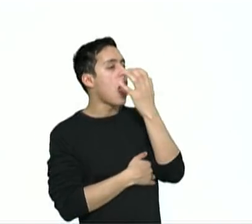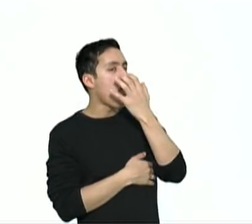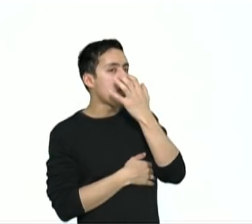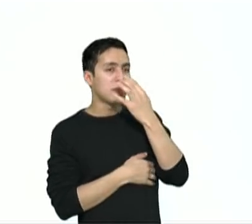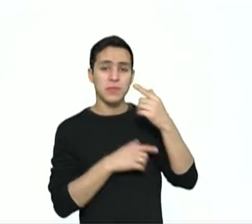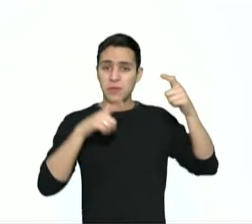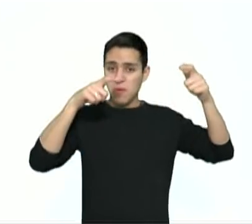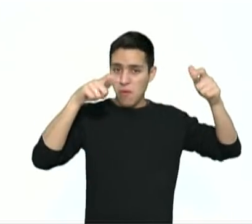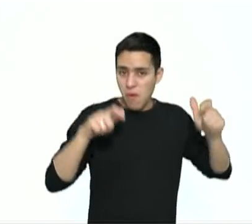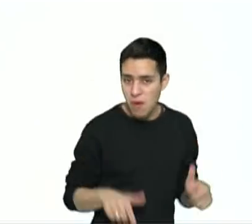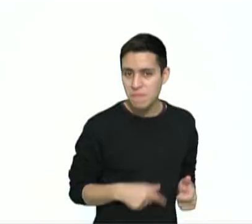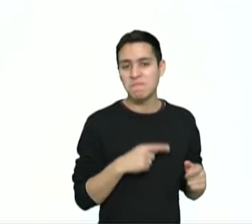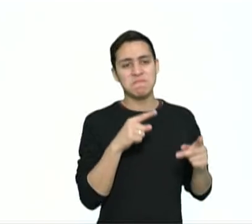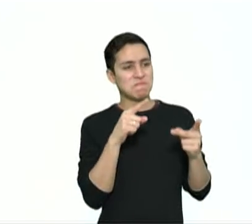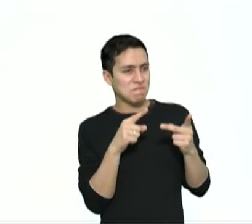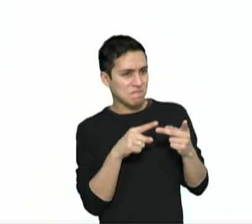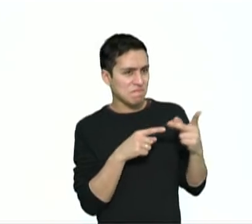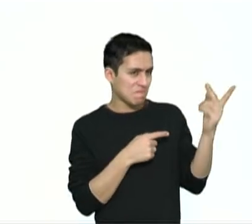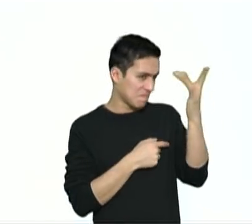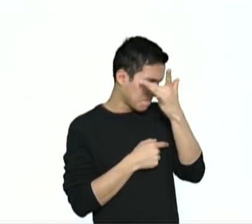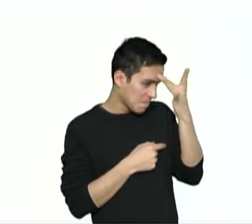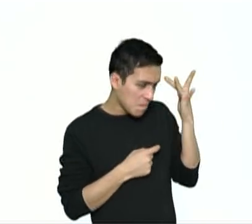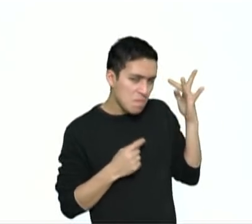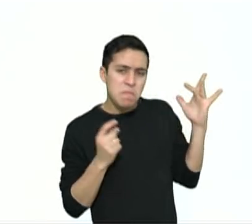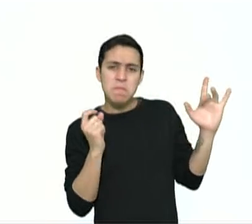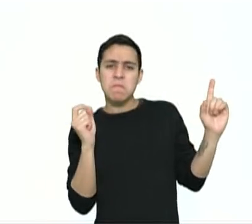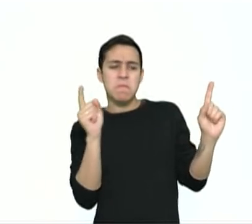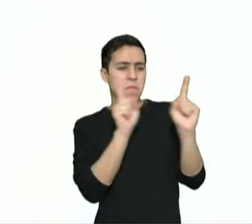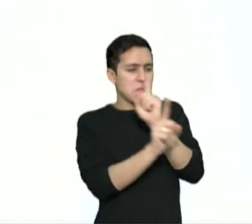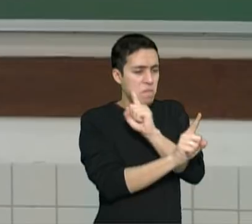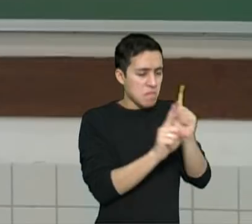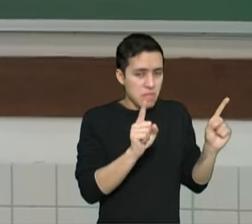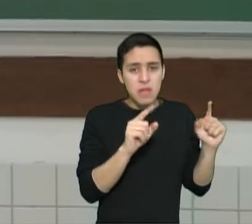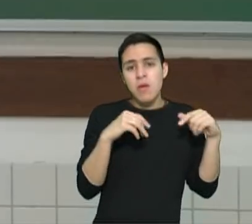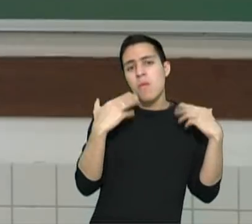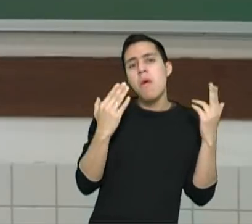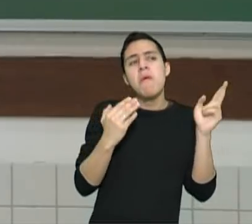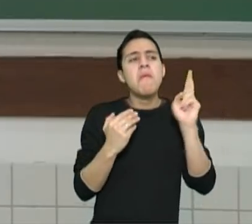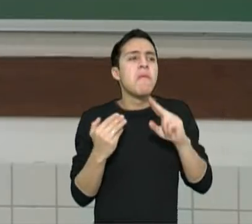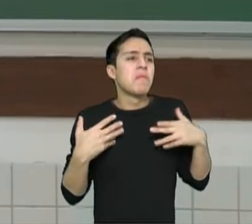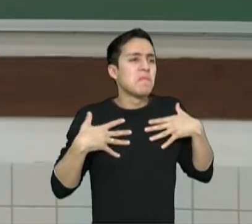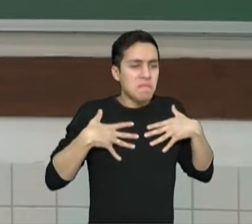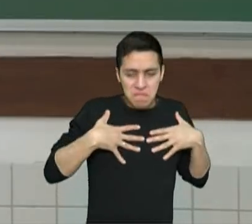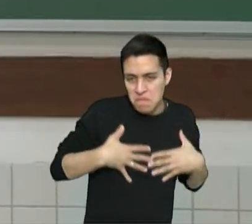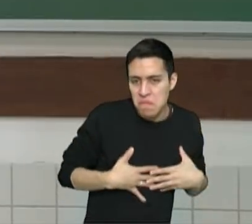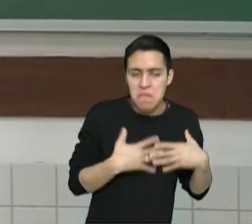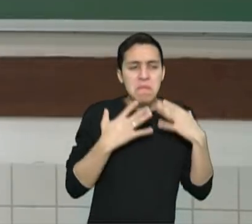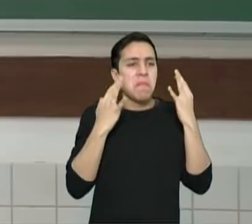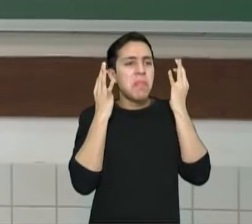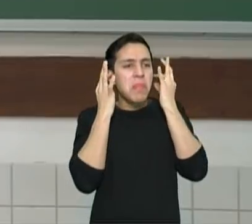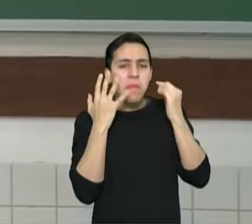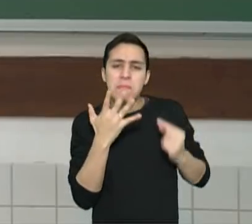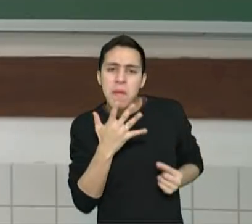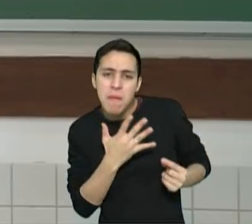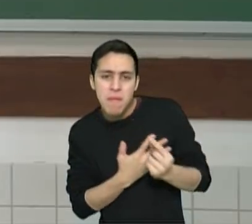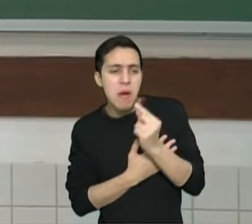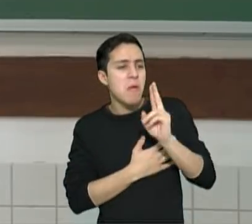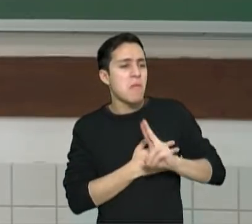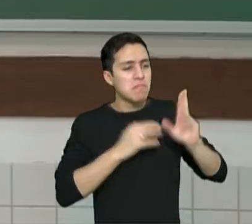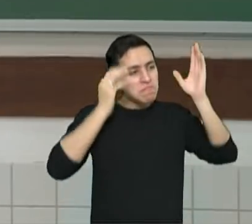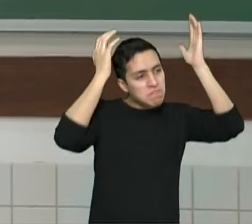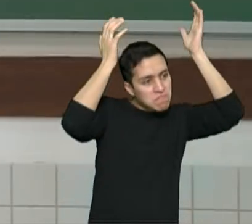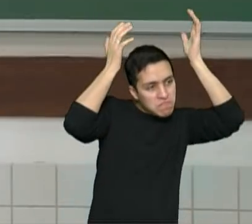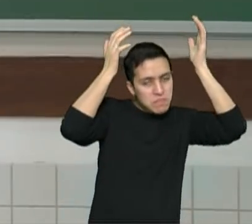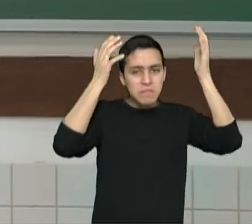aqui o local, né, as pessoas, né, os adereços que elas estão utilizando. É claro que o